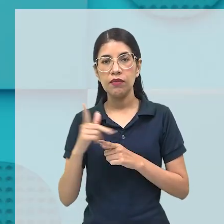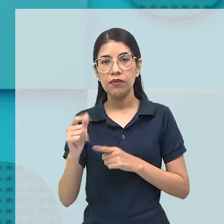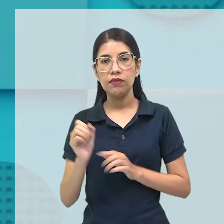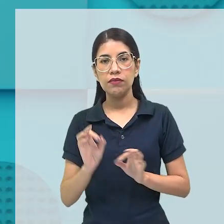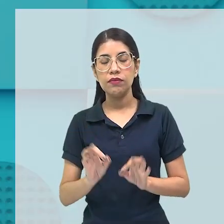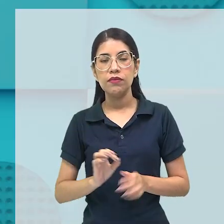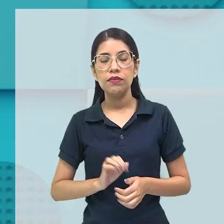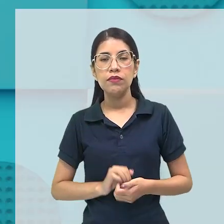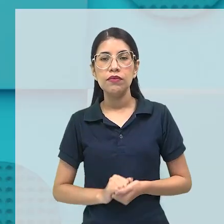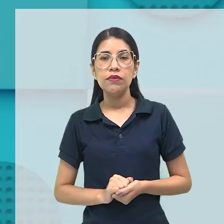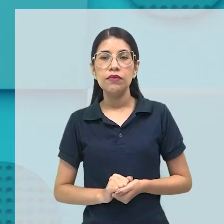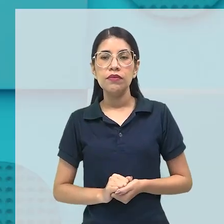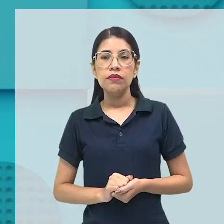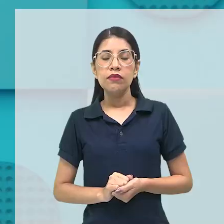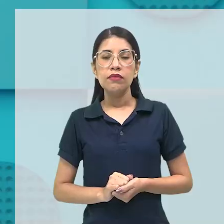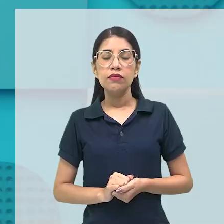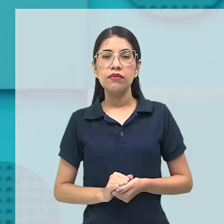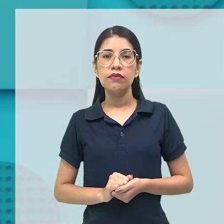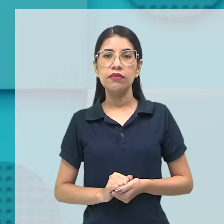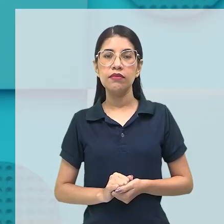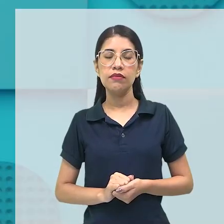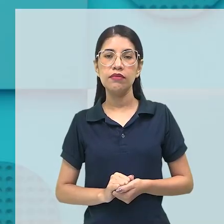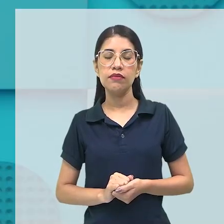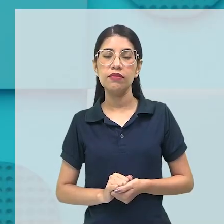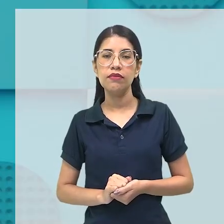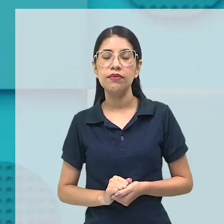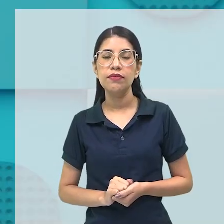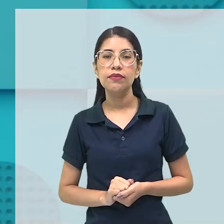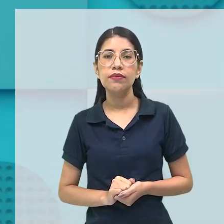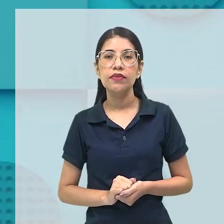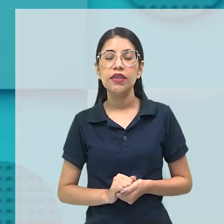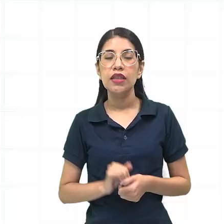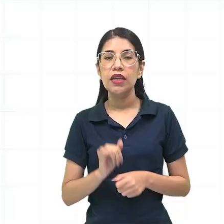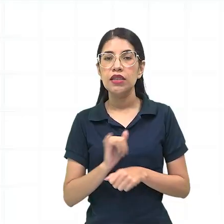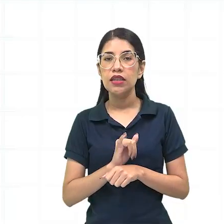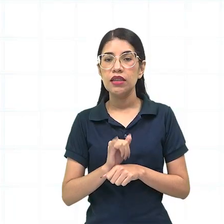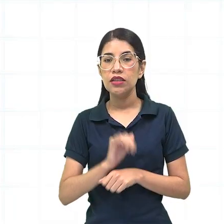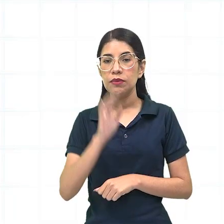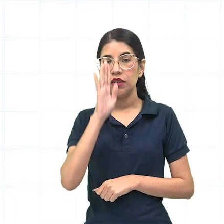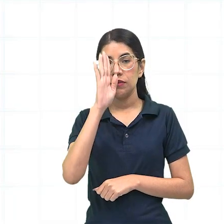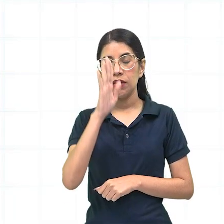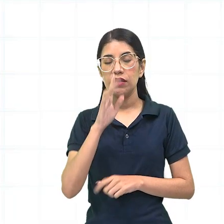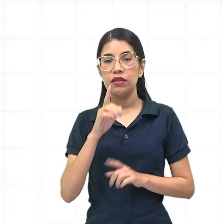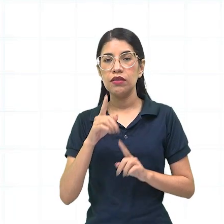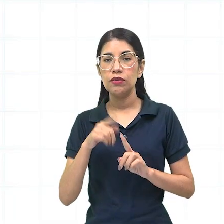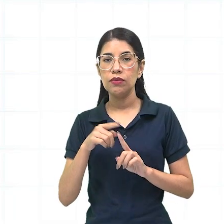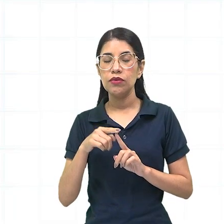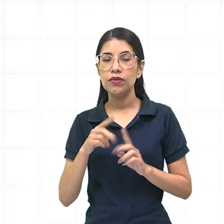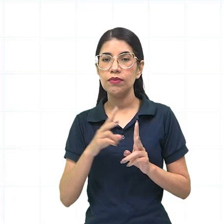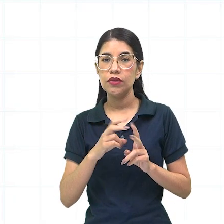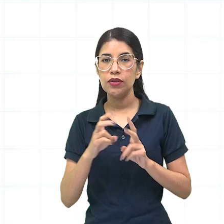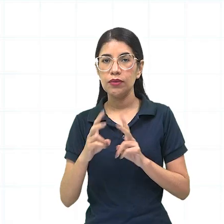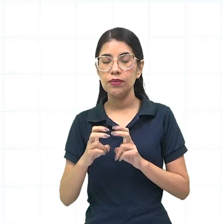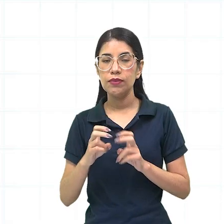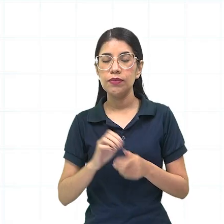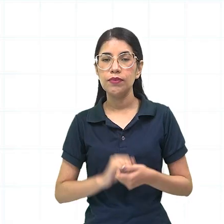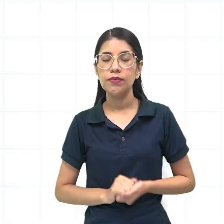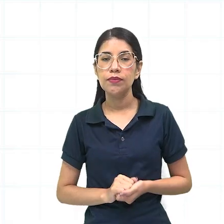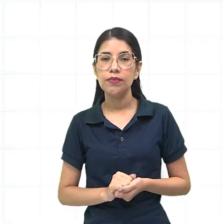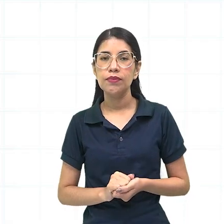quantidade. Muito bem, e sobre as principais técnicas da luta greco-romana? Vamos verificar. Na